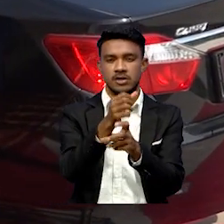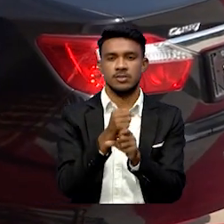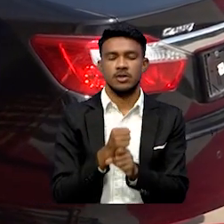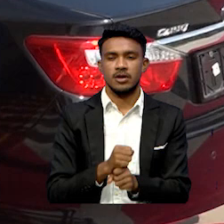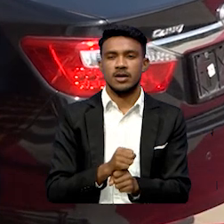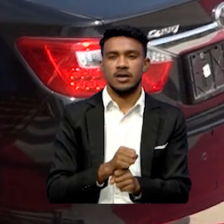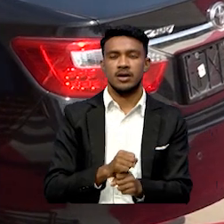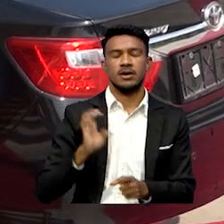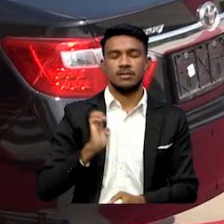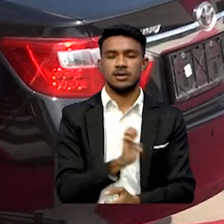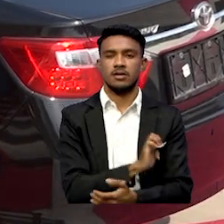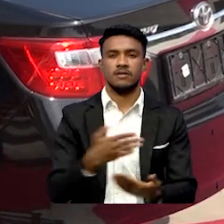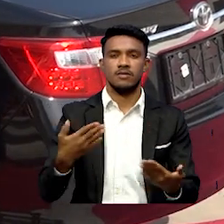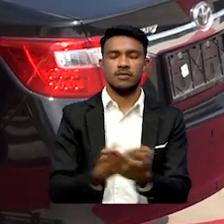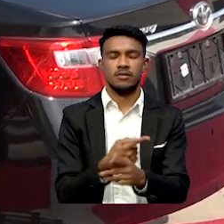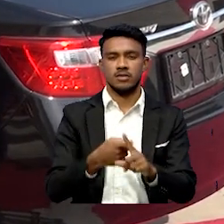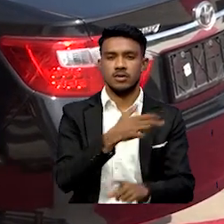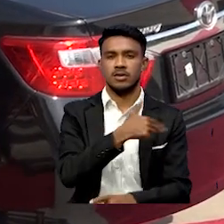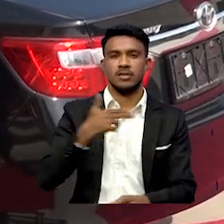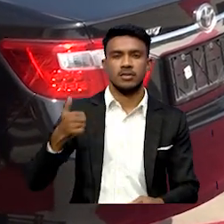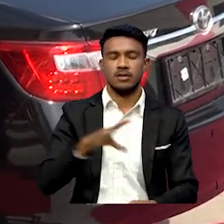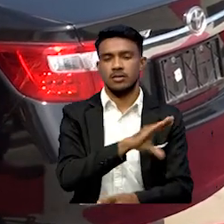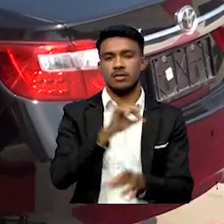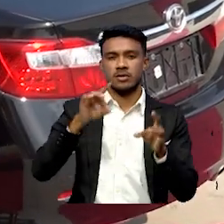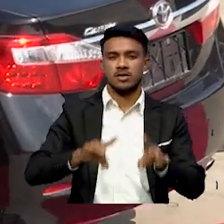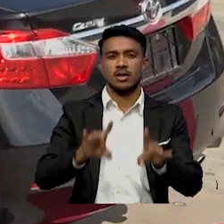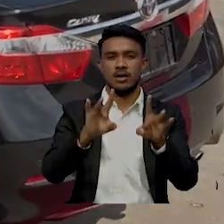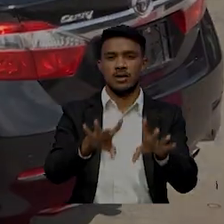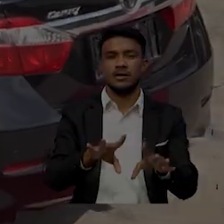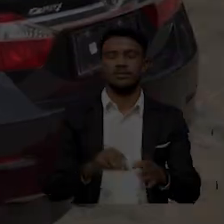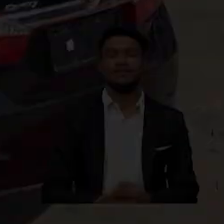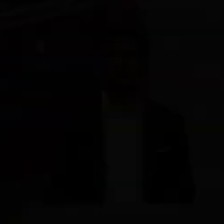FOM, Rússia República Indonésia, na Austrália. Bem-vinda, Simenes, GMN.